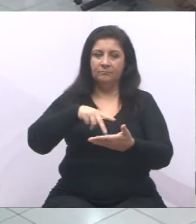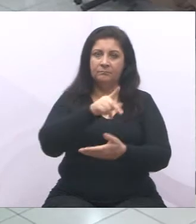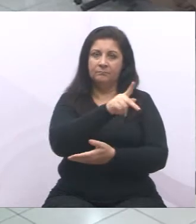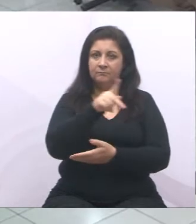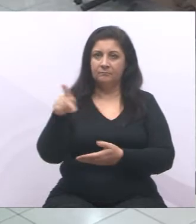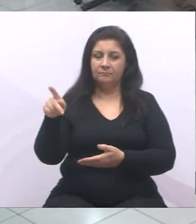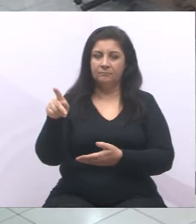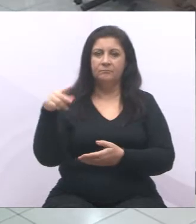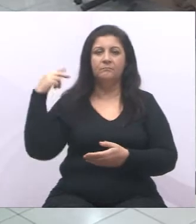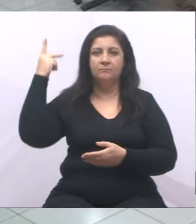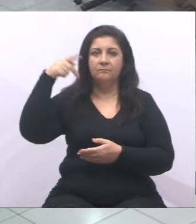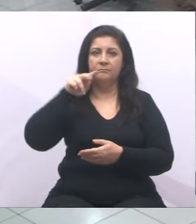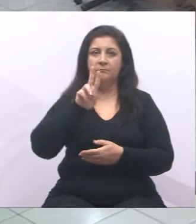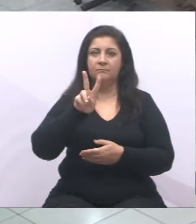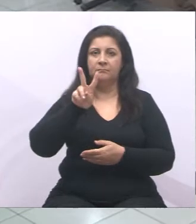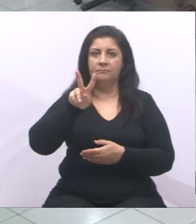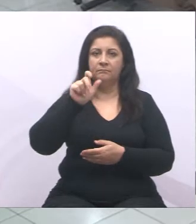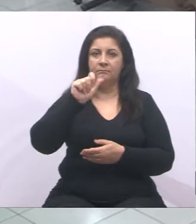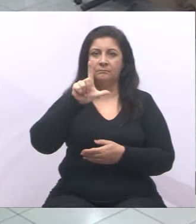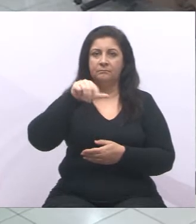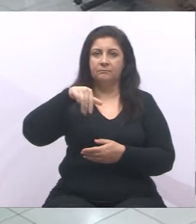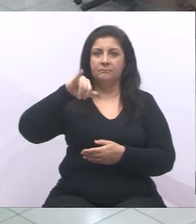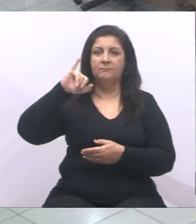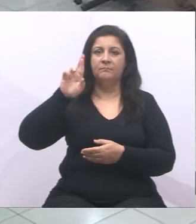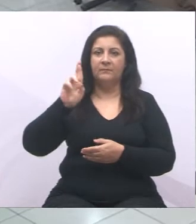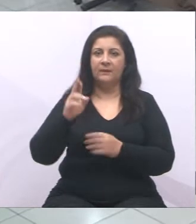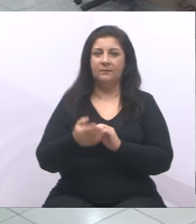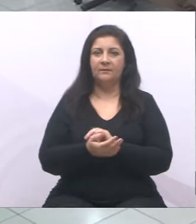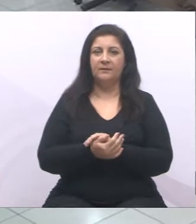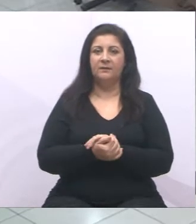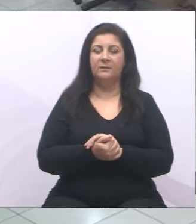sessão, vereador Valmir do Parque Meia Lua.